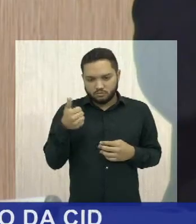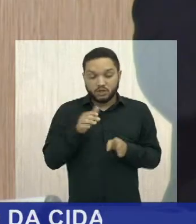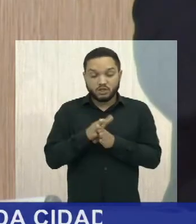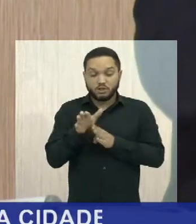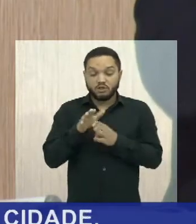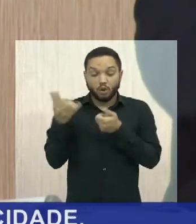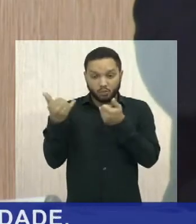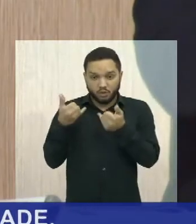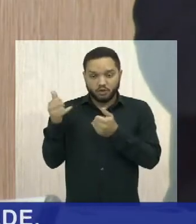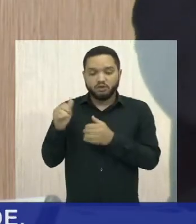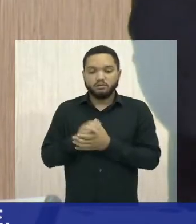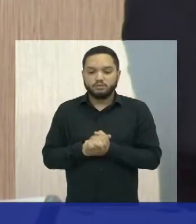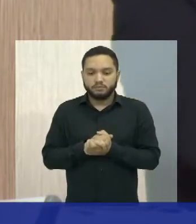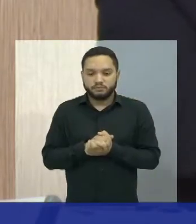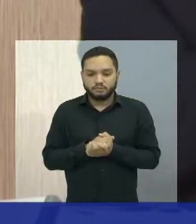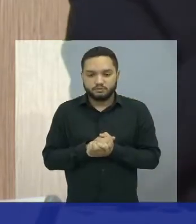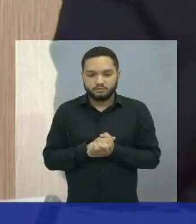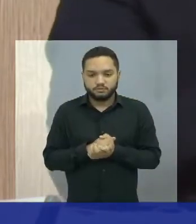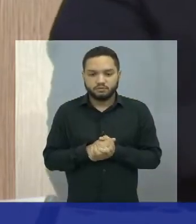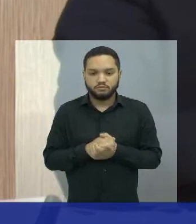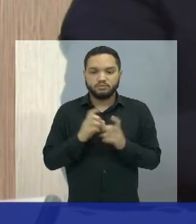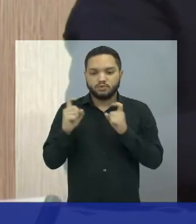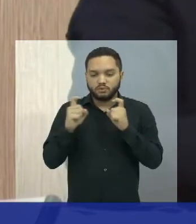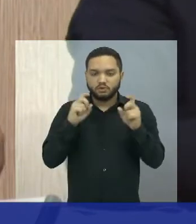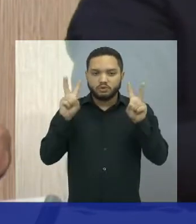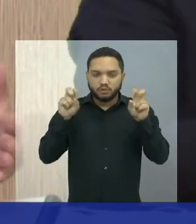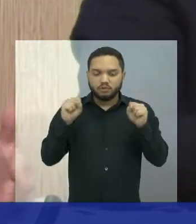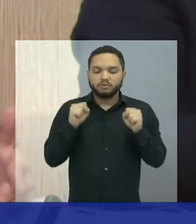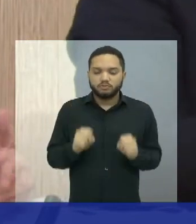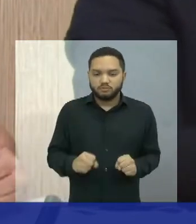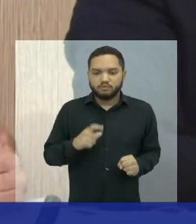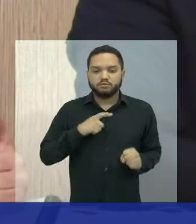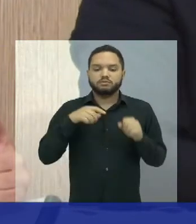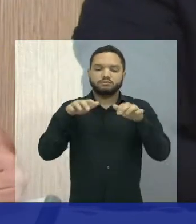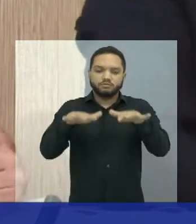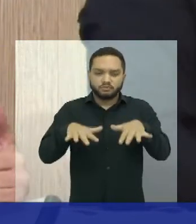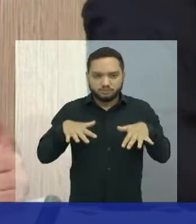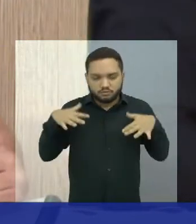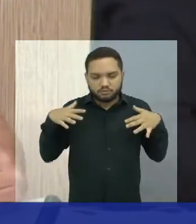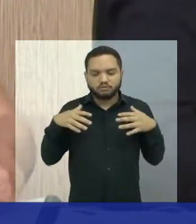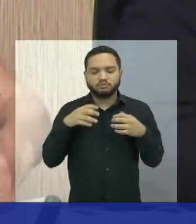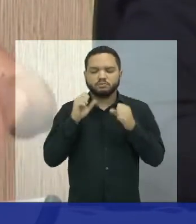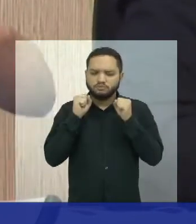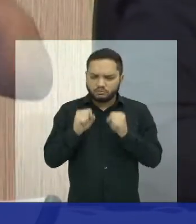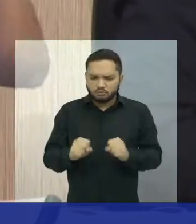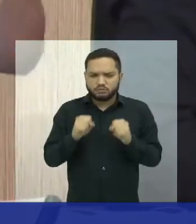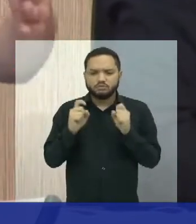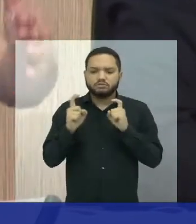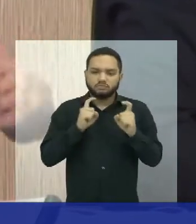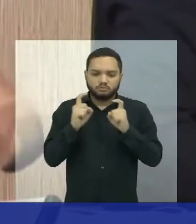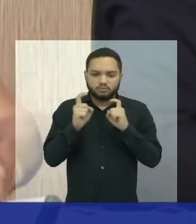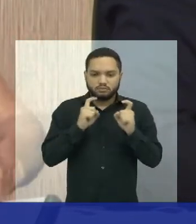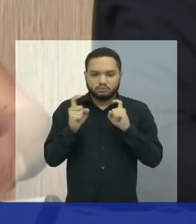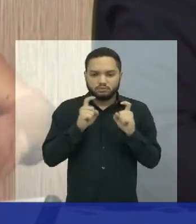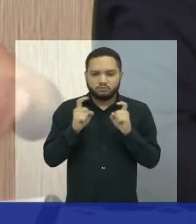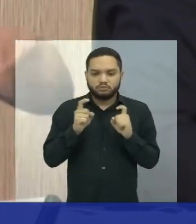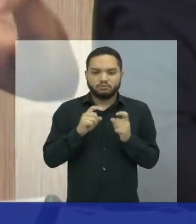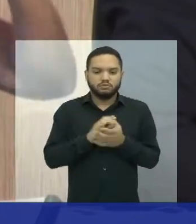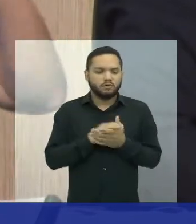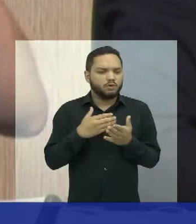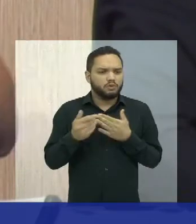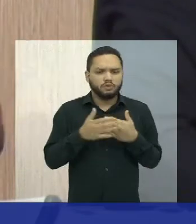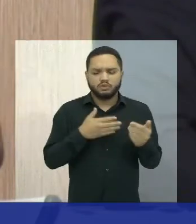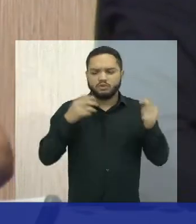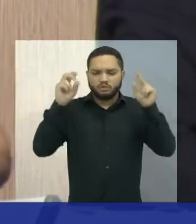comunicação. Quero discutir tal tema, a gente abre, tem o nosso auditório, ou seja, a gente discute da propaganda volante a